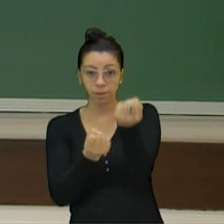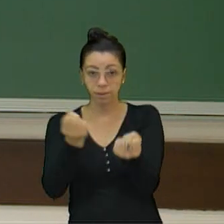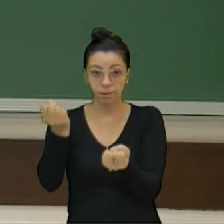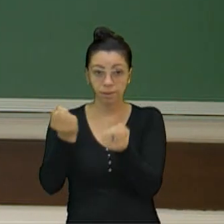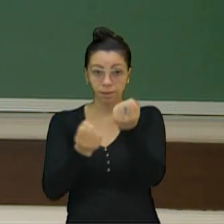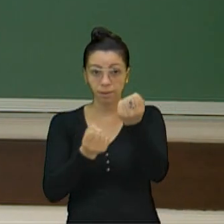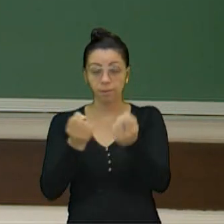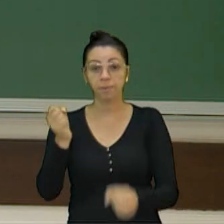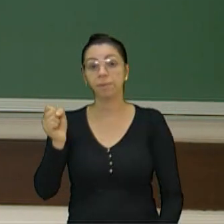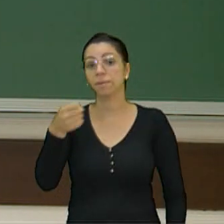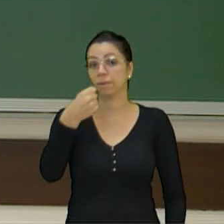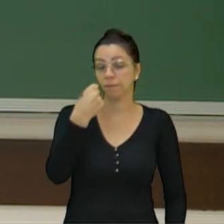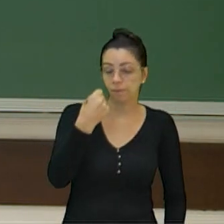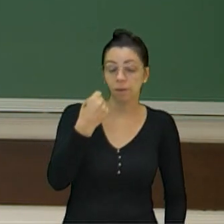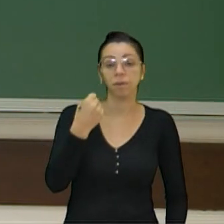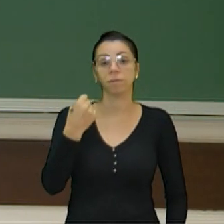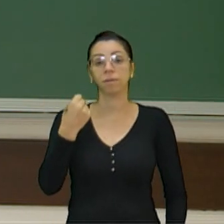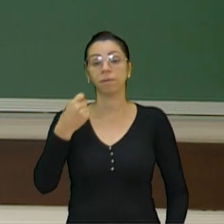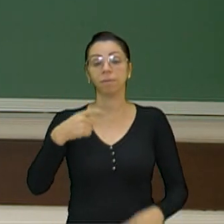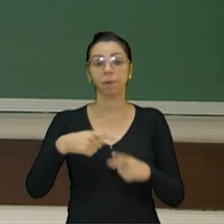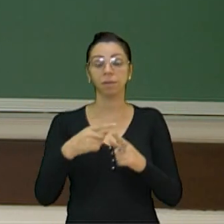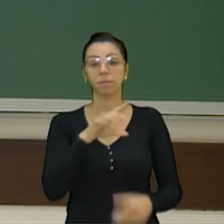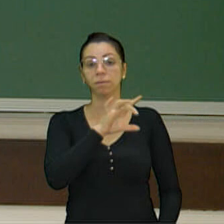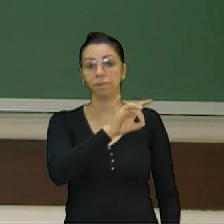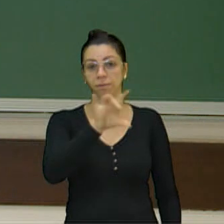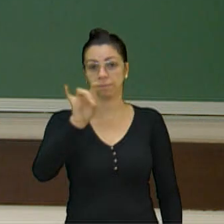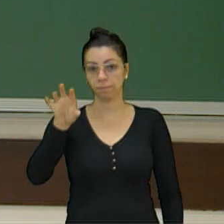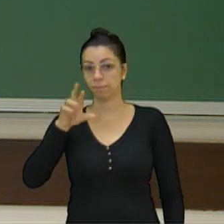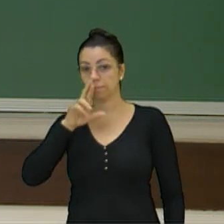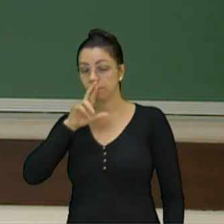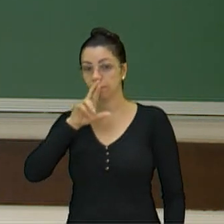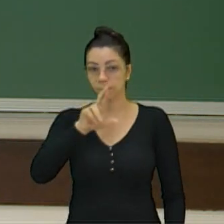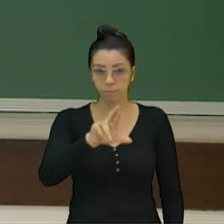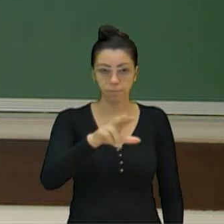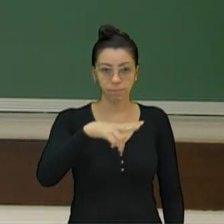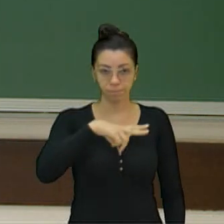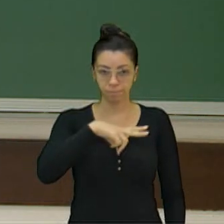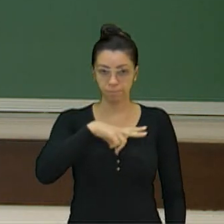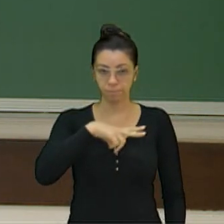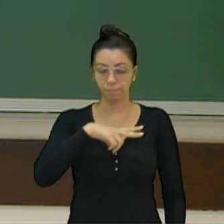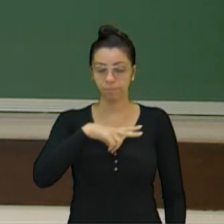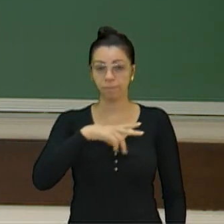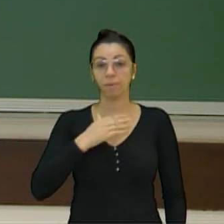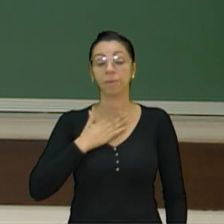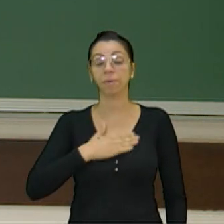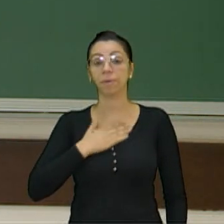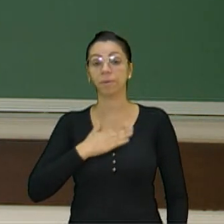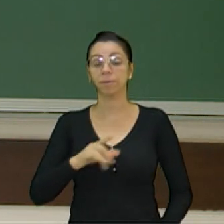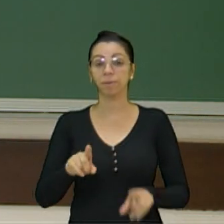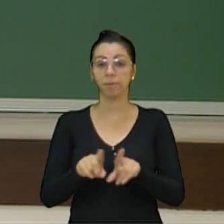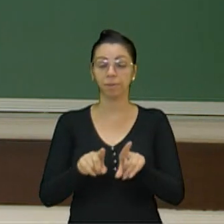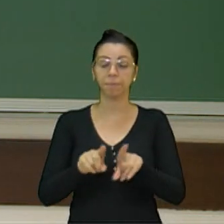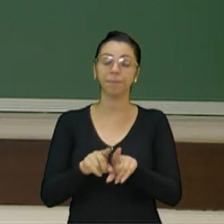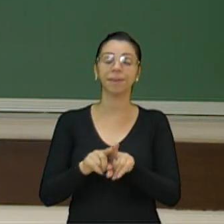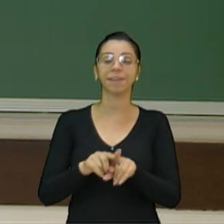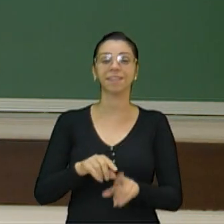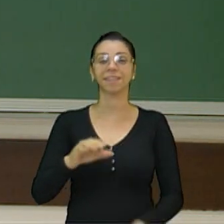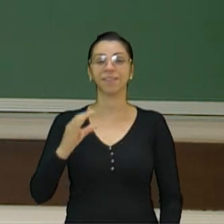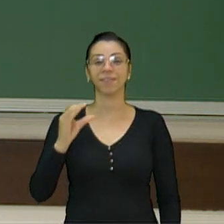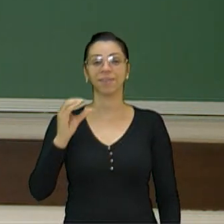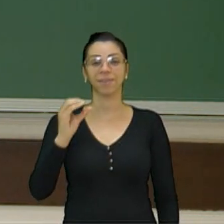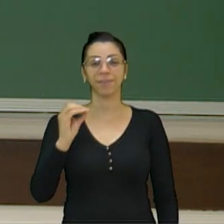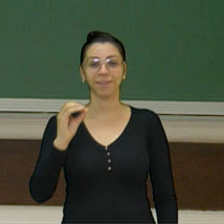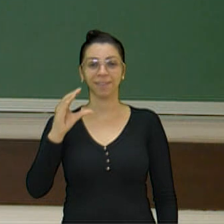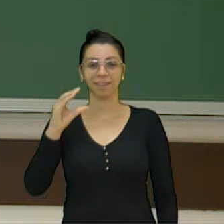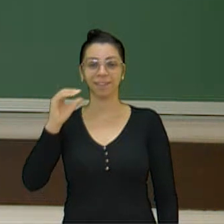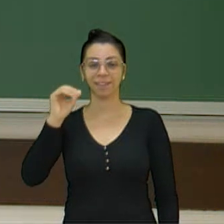eu colocaria algumas desses aí. Mas daí cada um coloca a sua resposta, beleza? Aliás, também eu gosto muito dos comerciais da Coca-Cola no final do ano, são